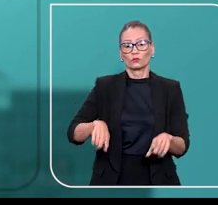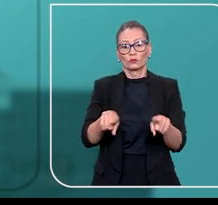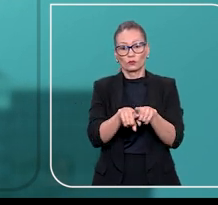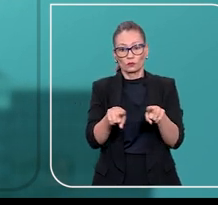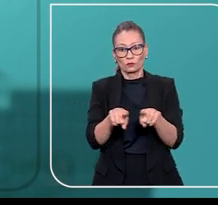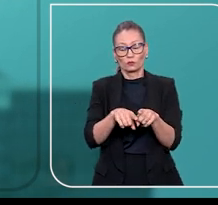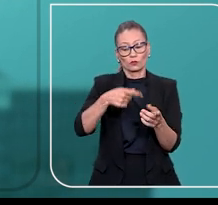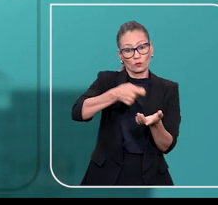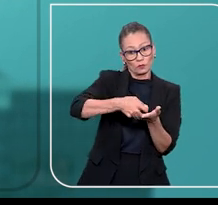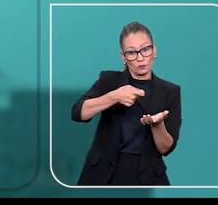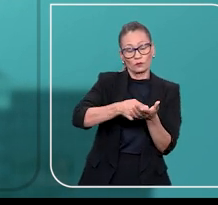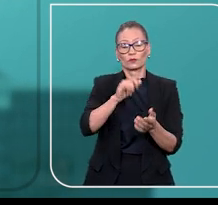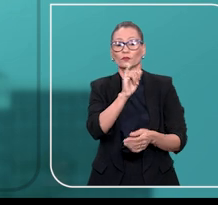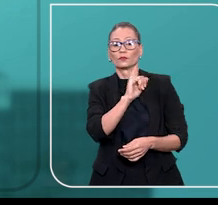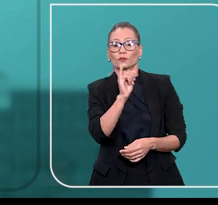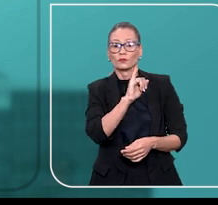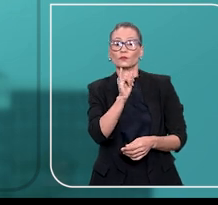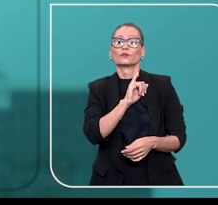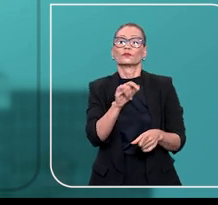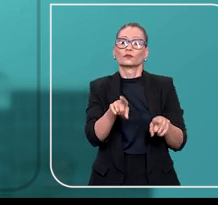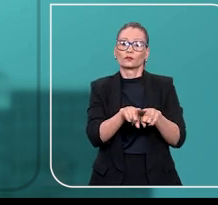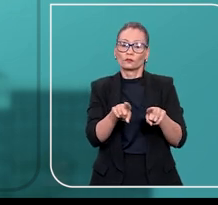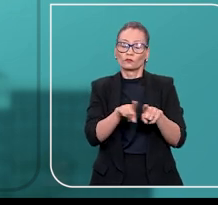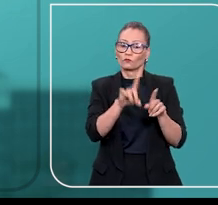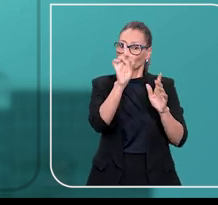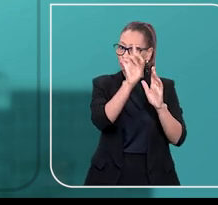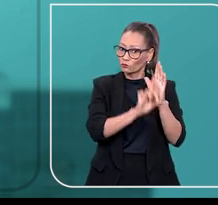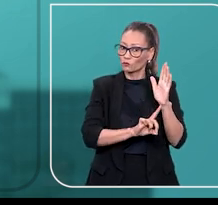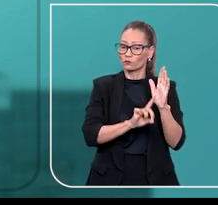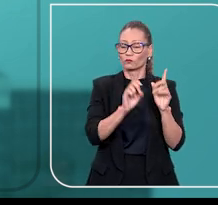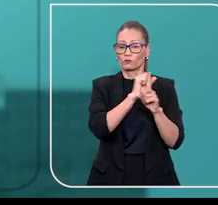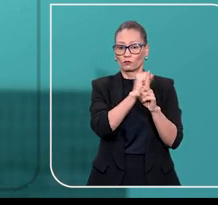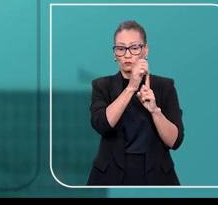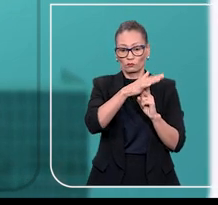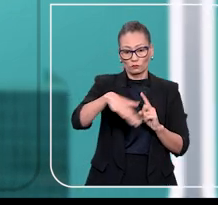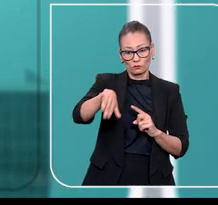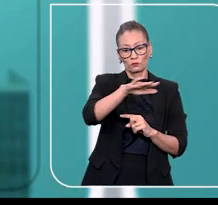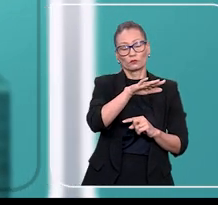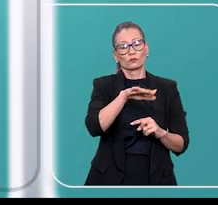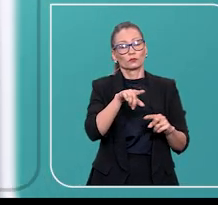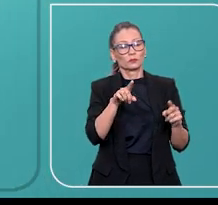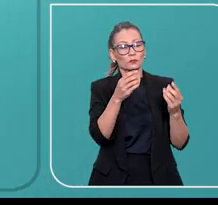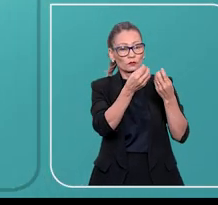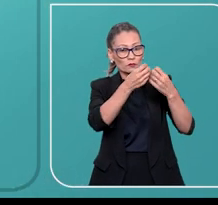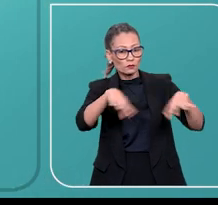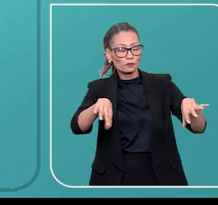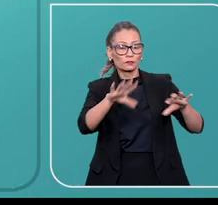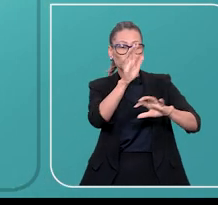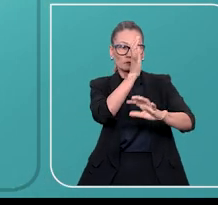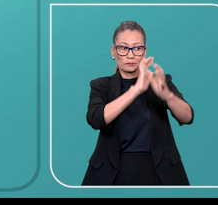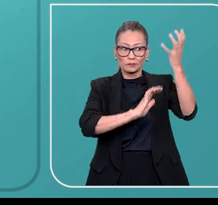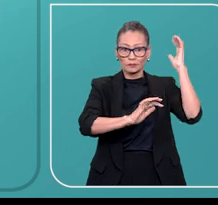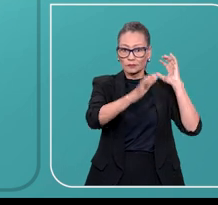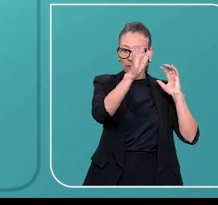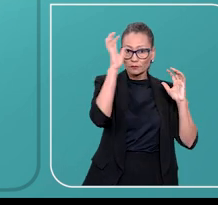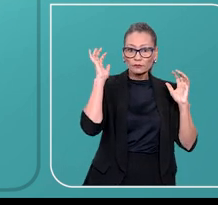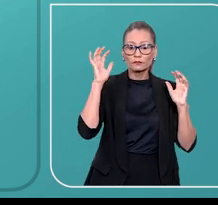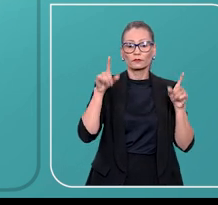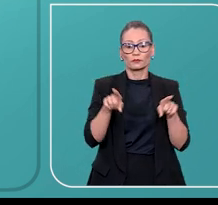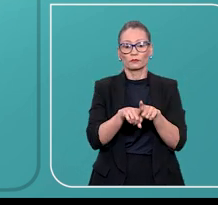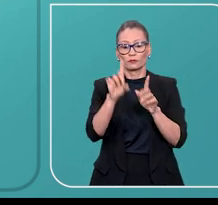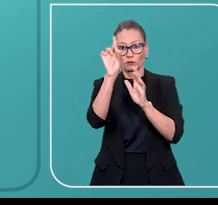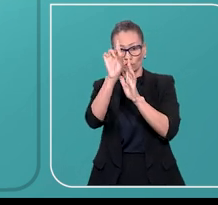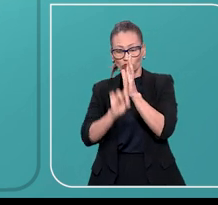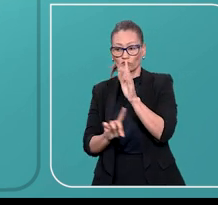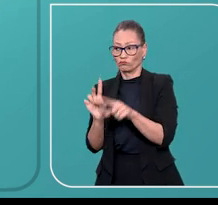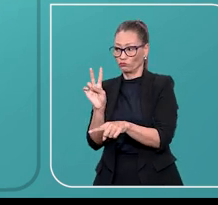cobrança de impostos, previdência social, danos ao meio ambiente e improbidade. A segunda trata sobre direito